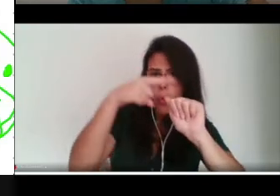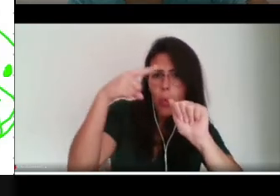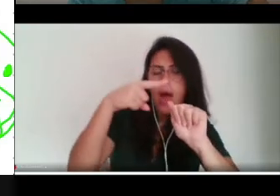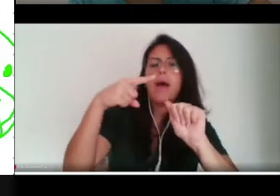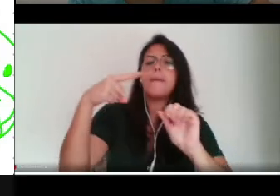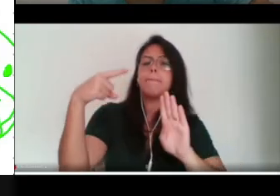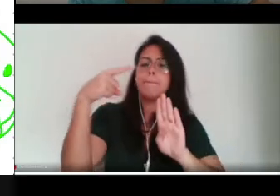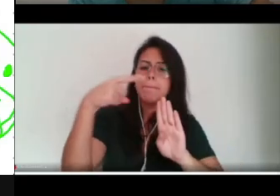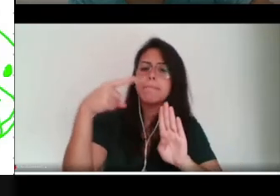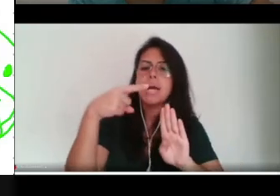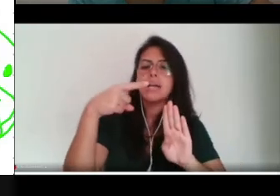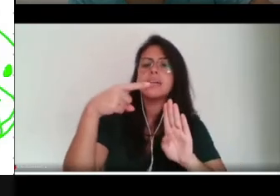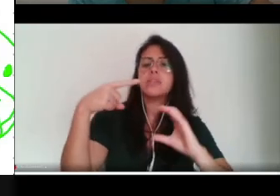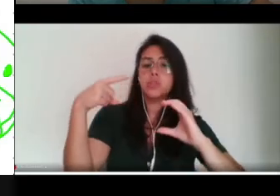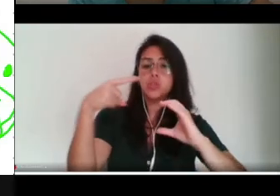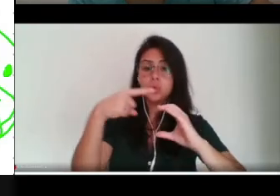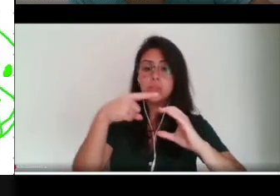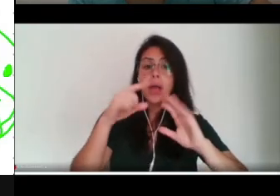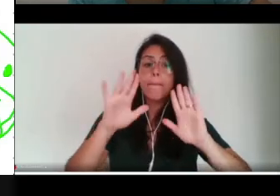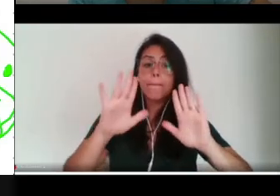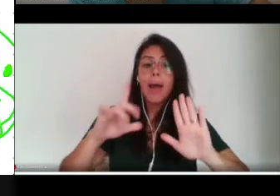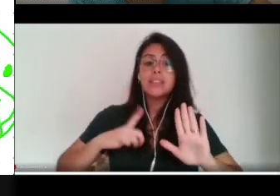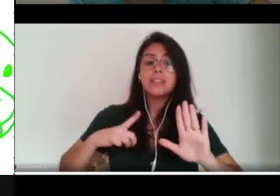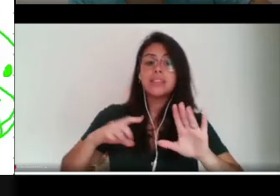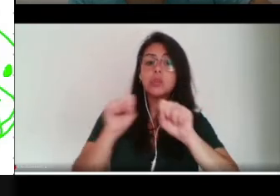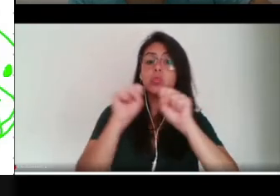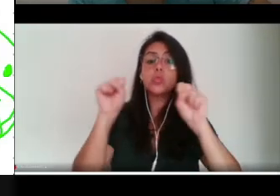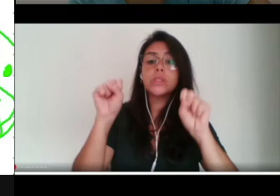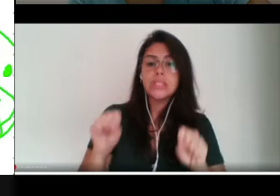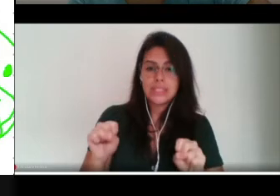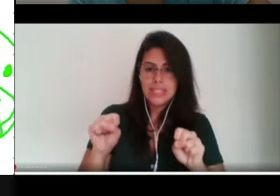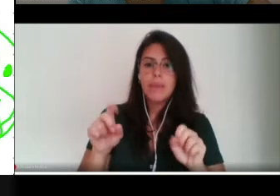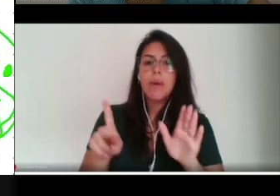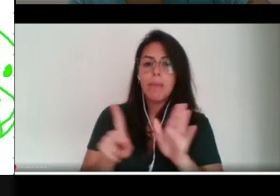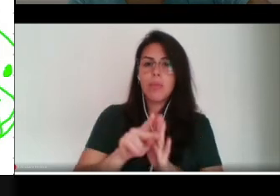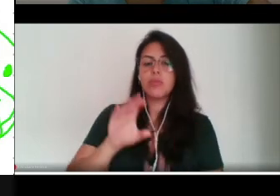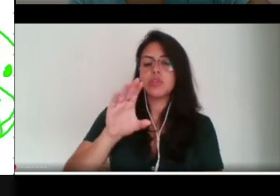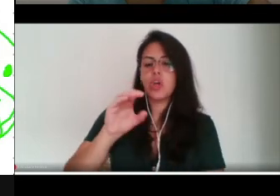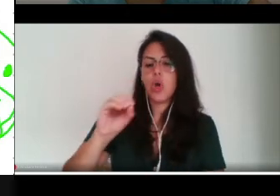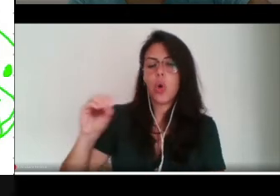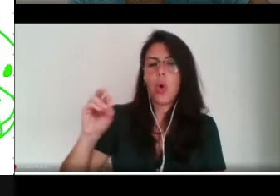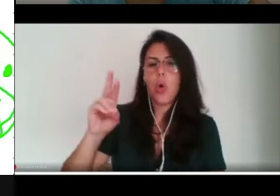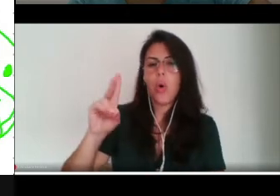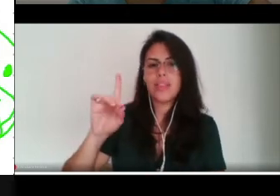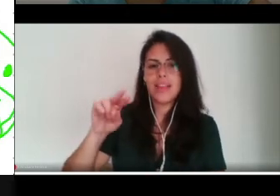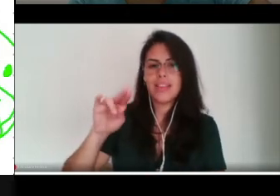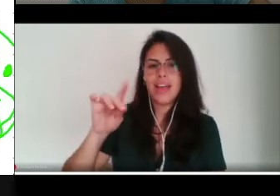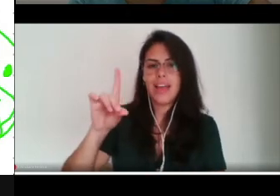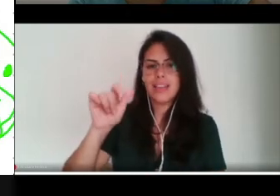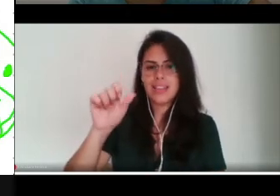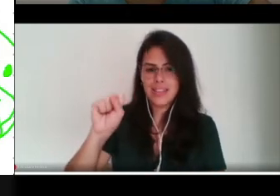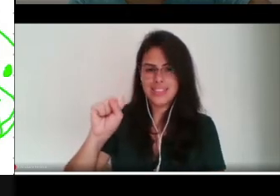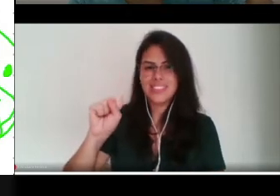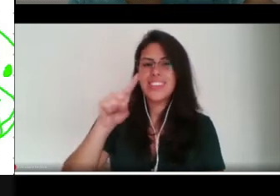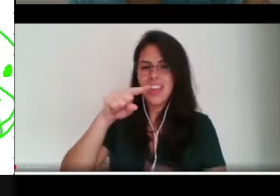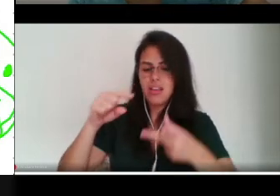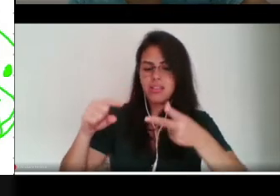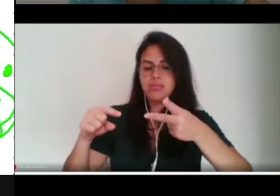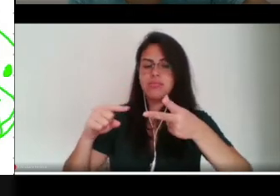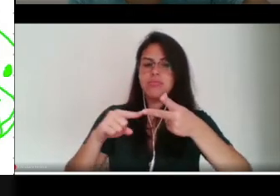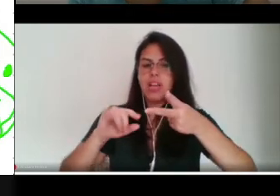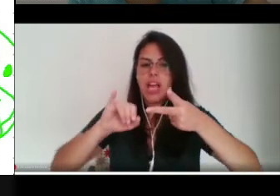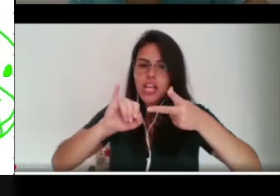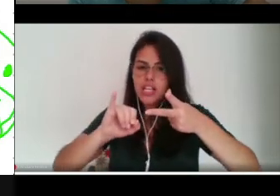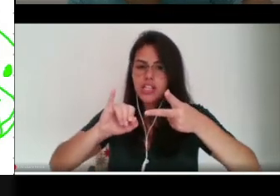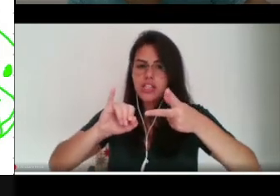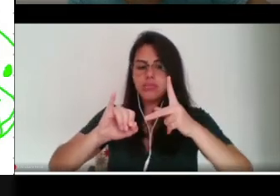ó. Então, eu coloco I, J e K, são os vetores unitários, certo? E aí,